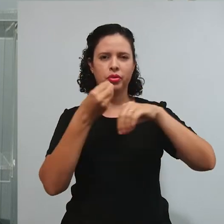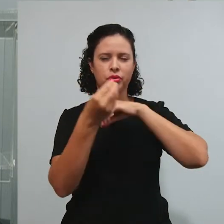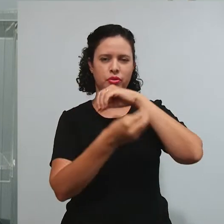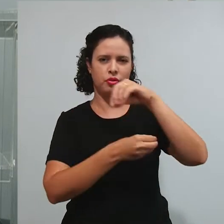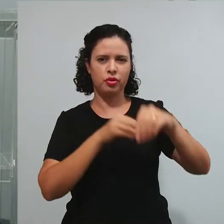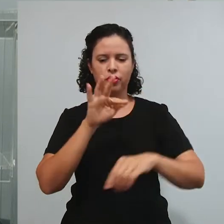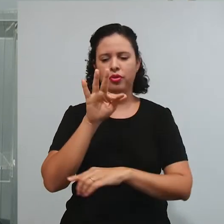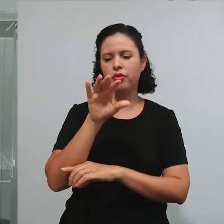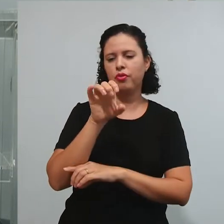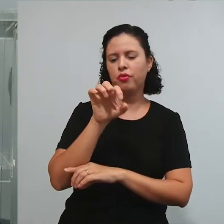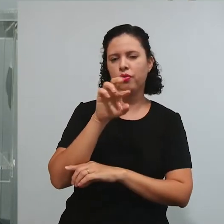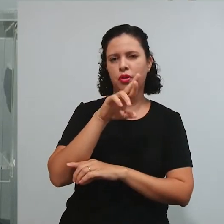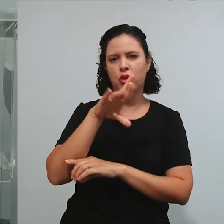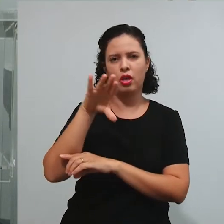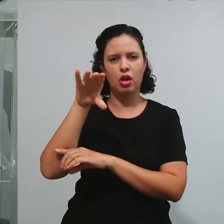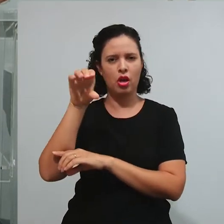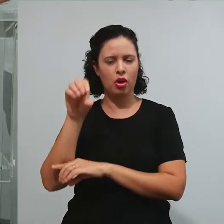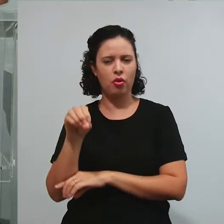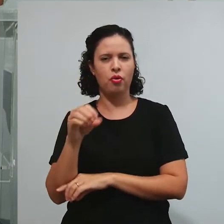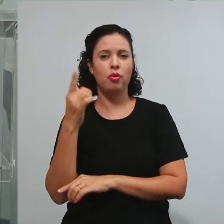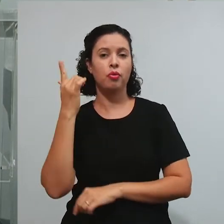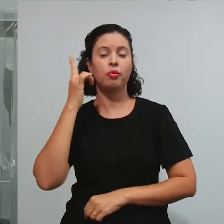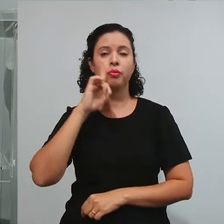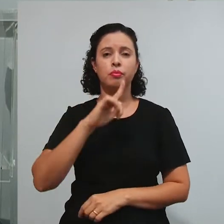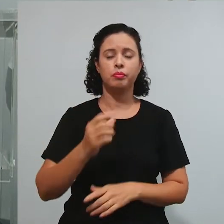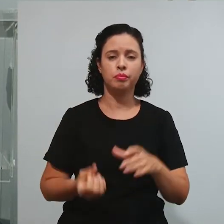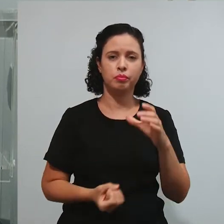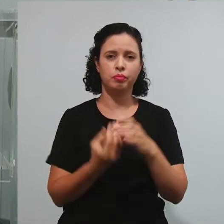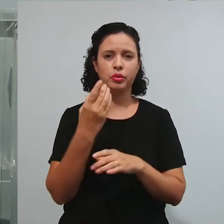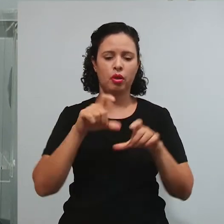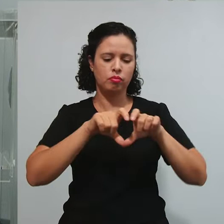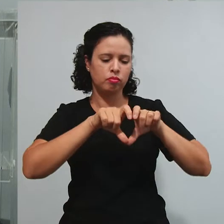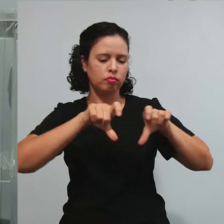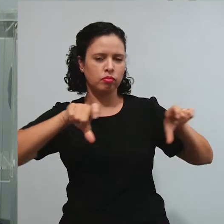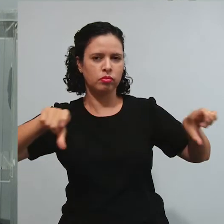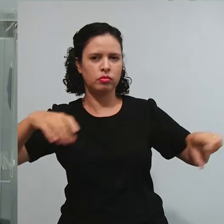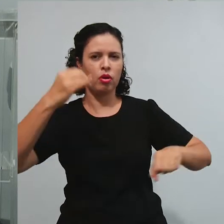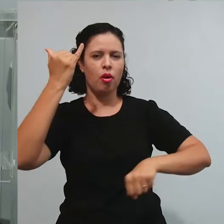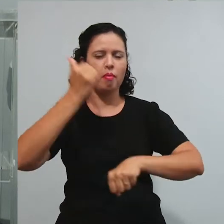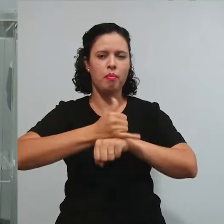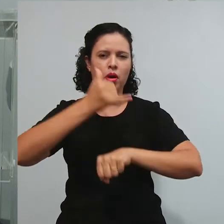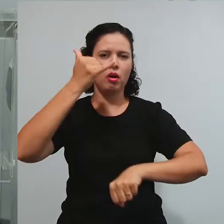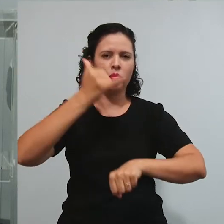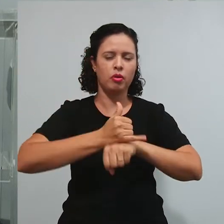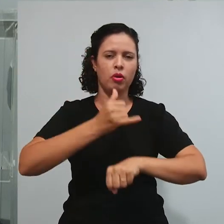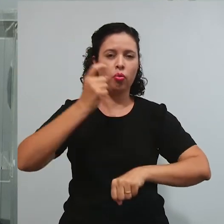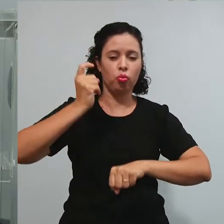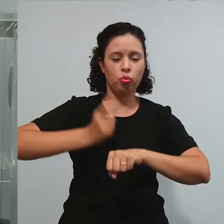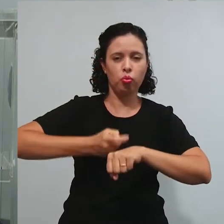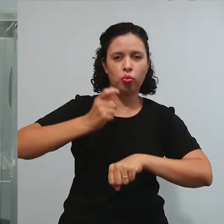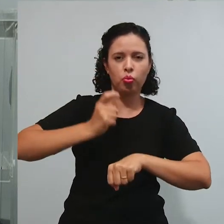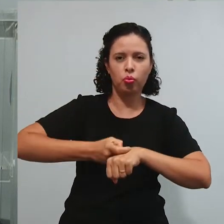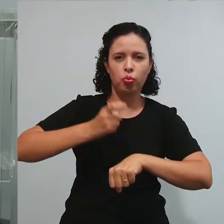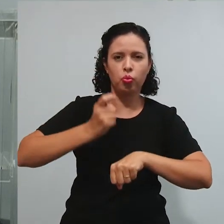também, mas com outra liga para produzir metais que não